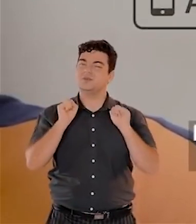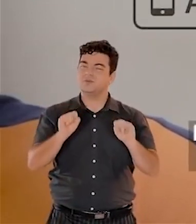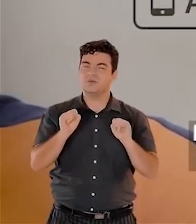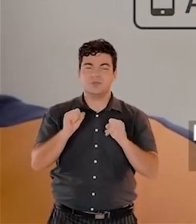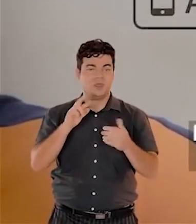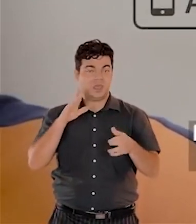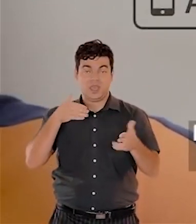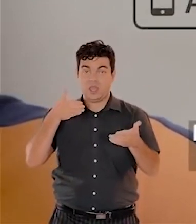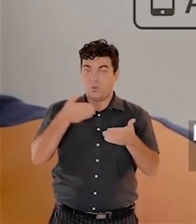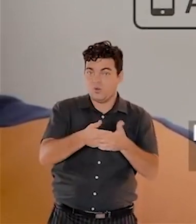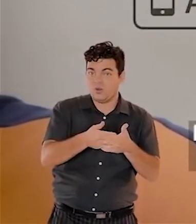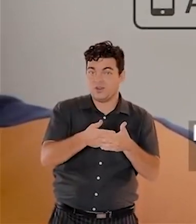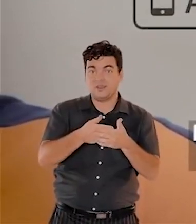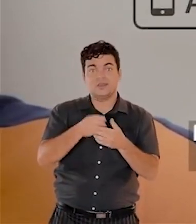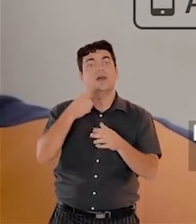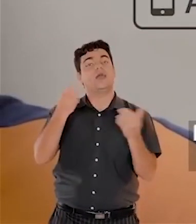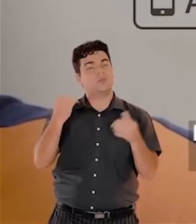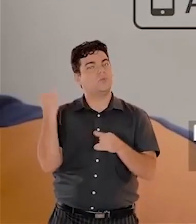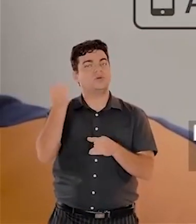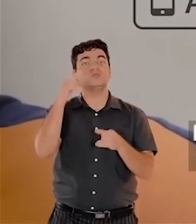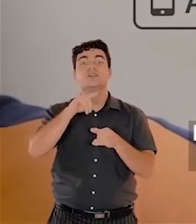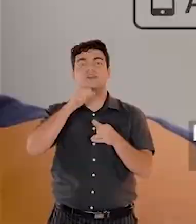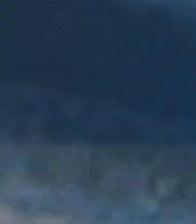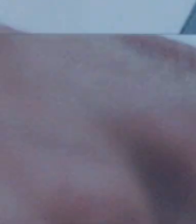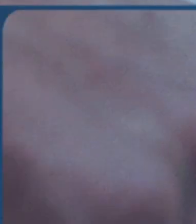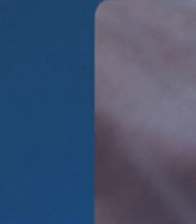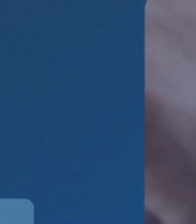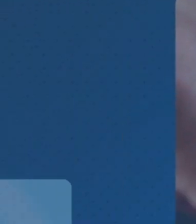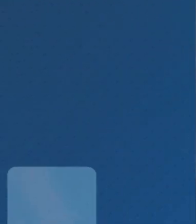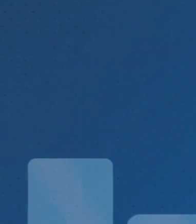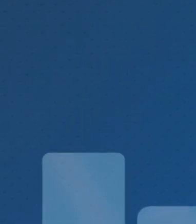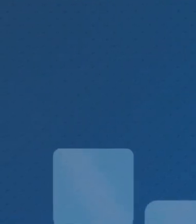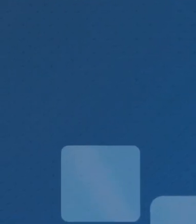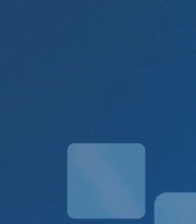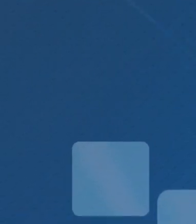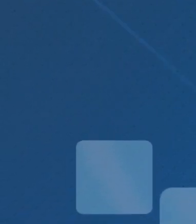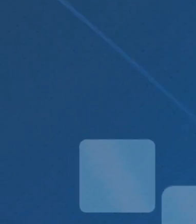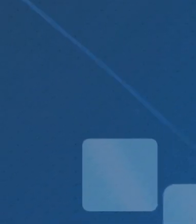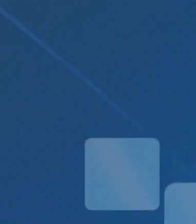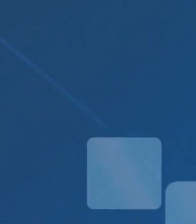do documento dispensando o ti o papel e